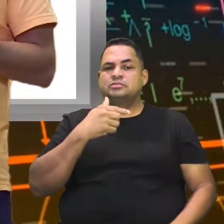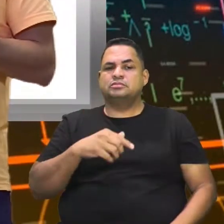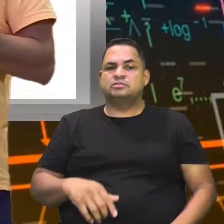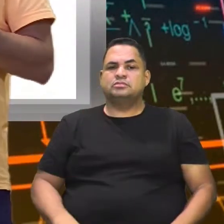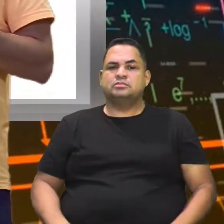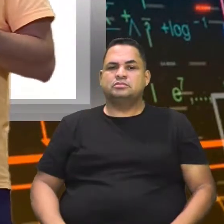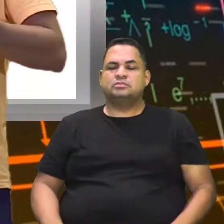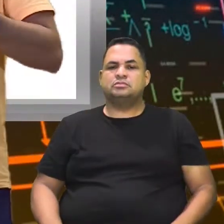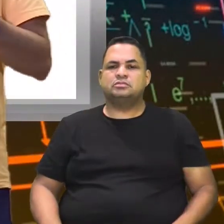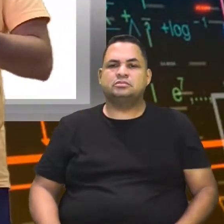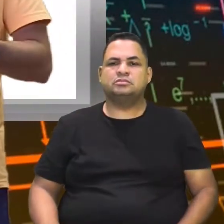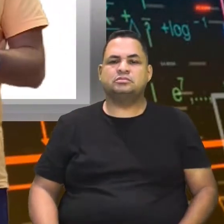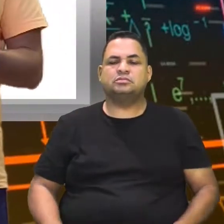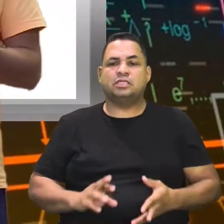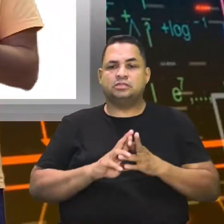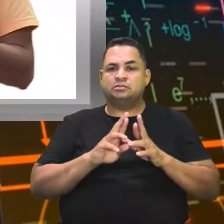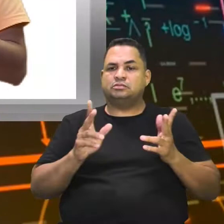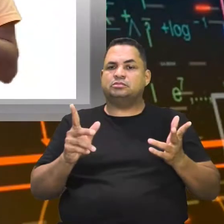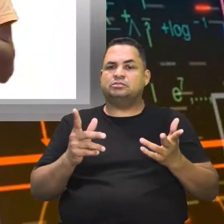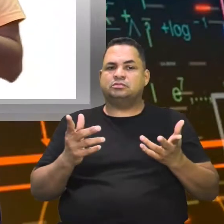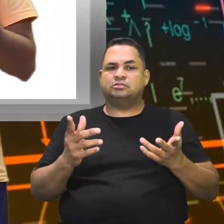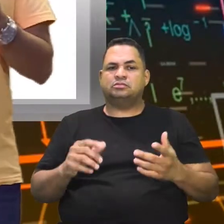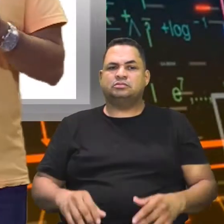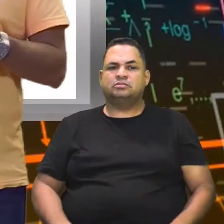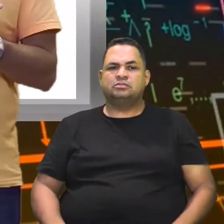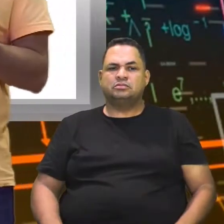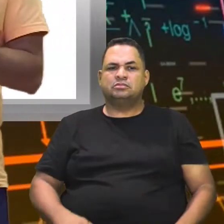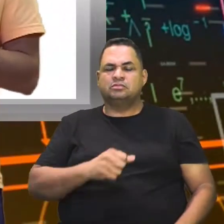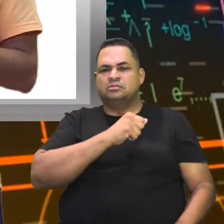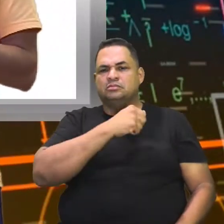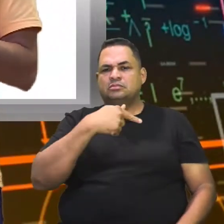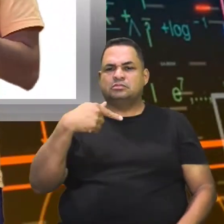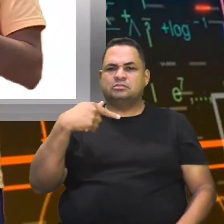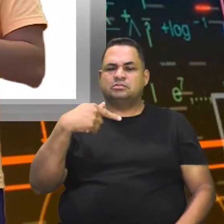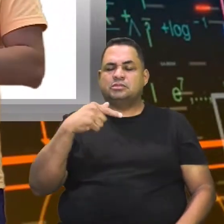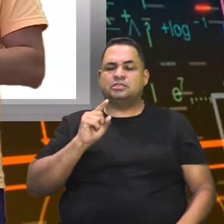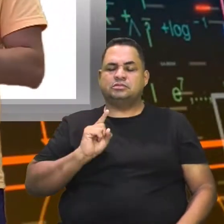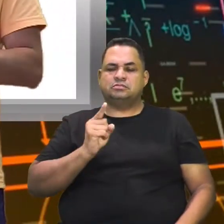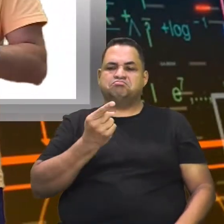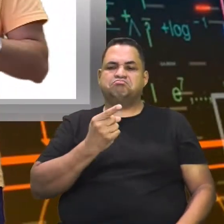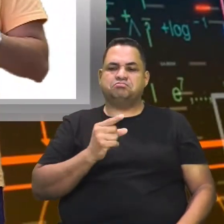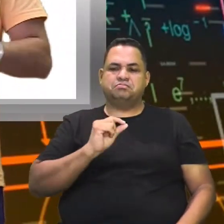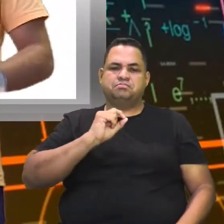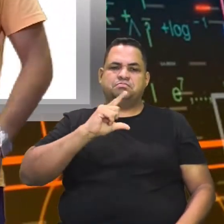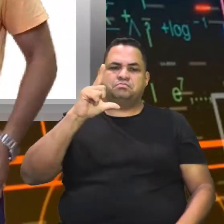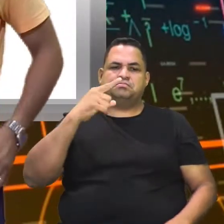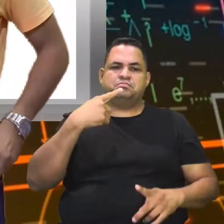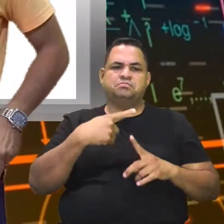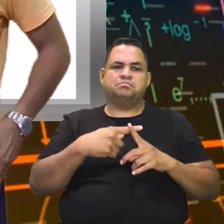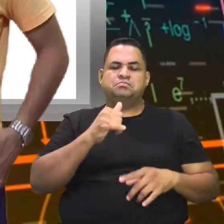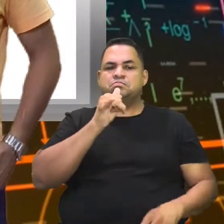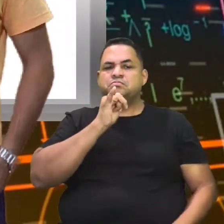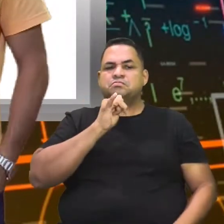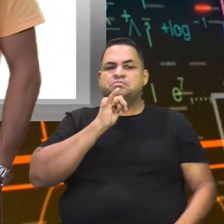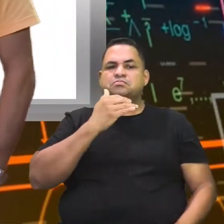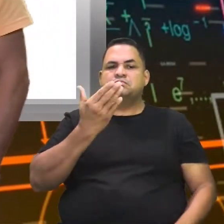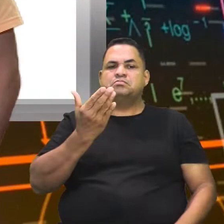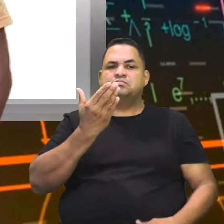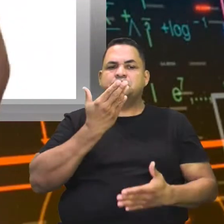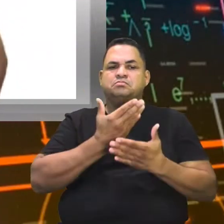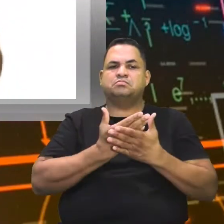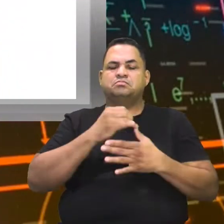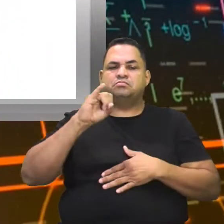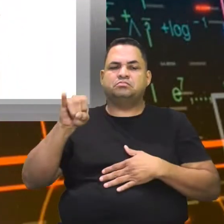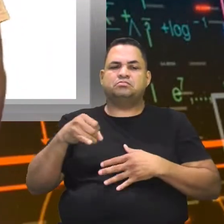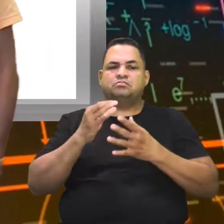27.440. Uou. Já deu uma diferença bem grande. 17 mil, né? Bem grande mesmo. Grande. É, porque nos exemplos que a gente usou na aula